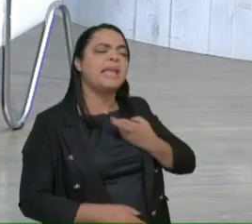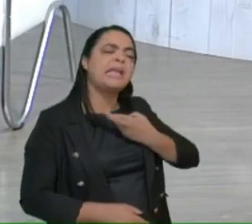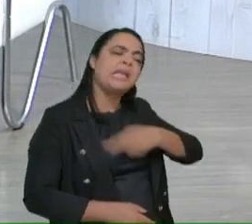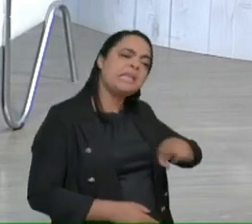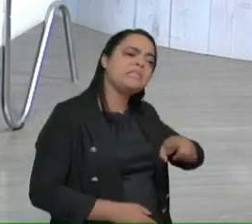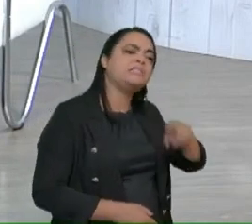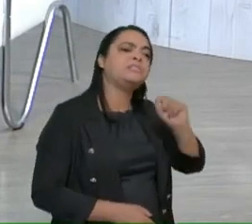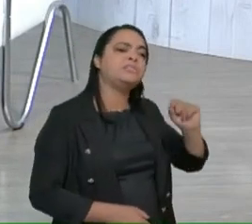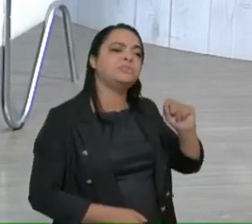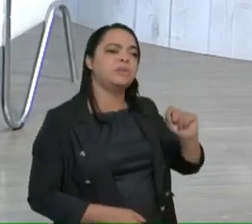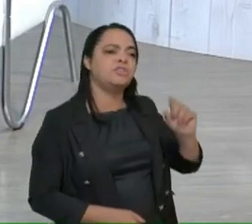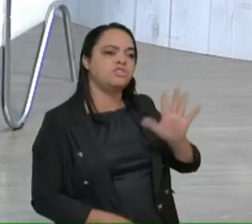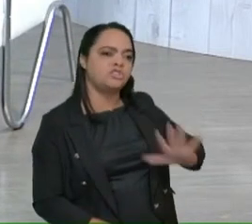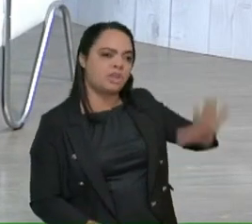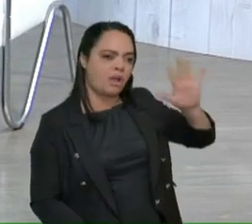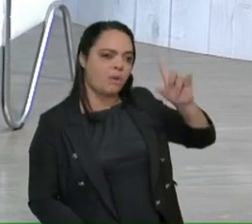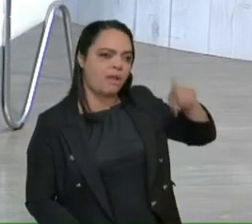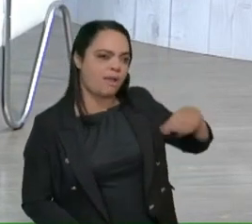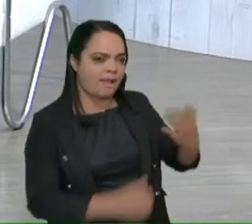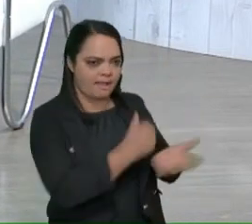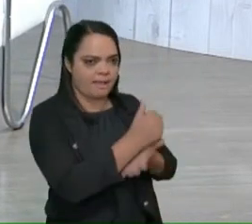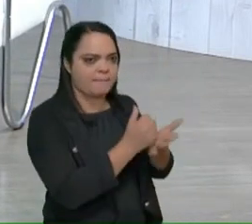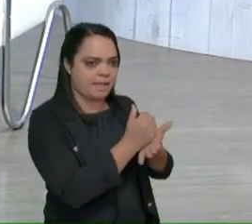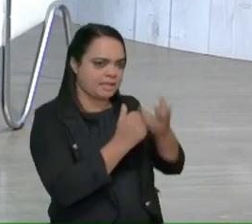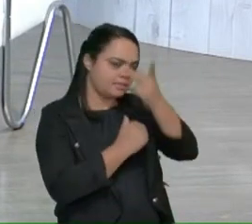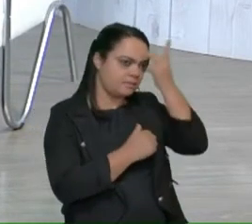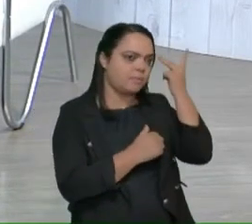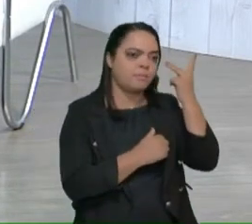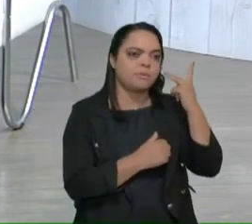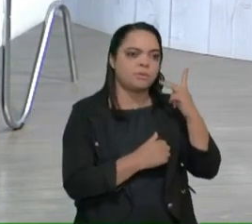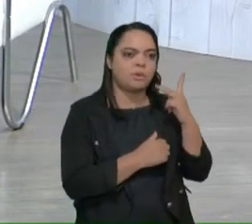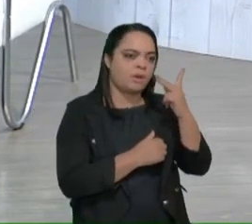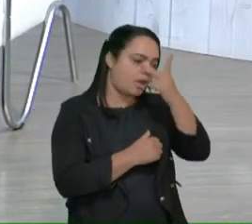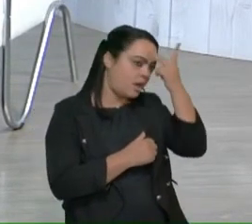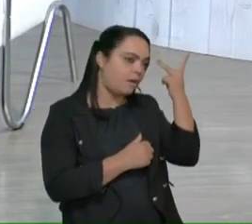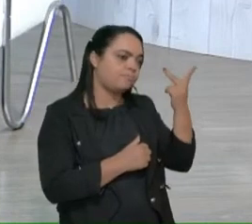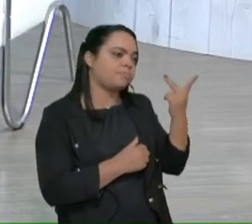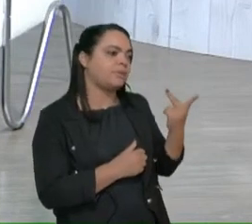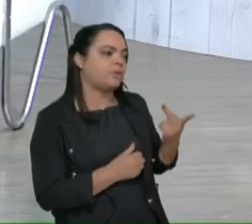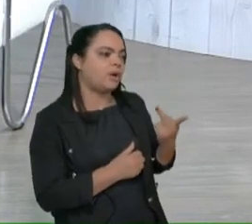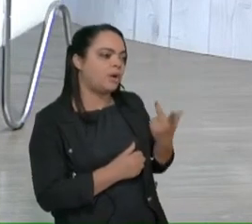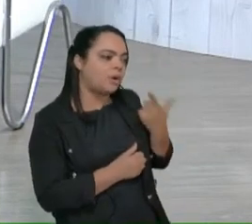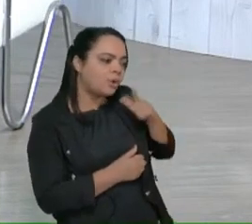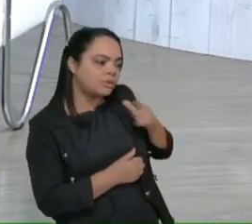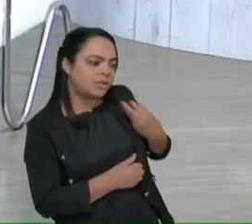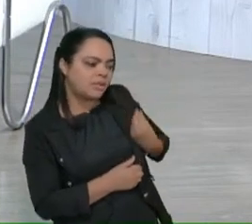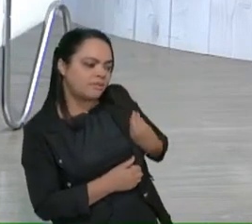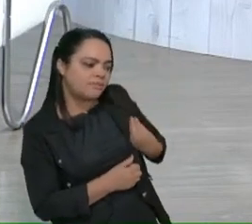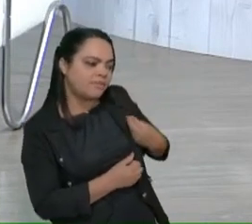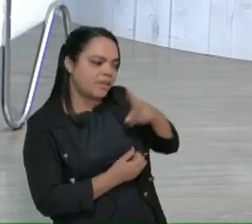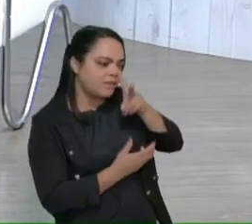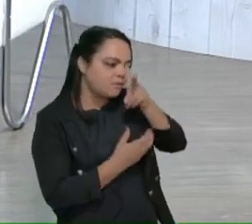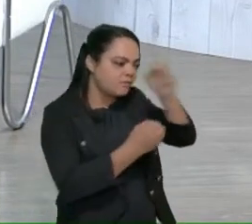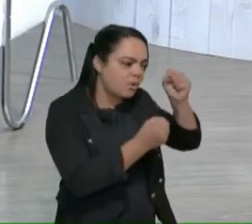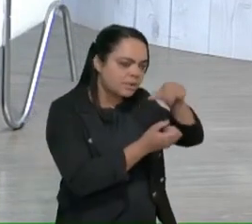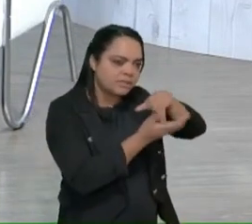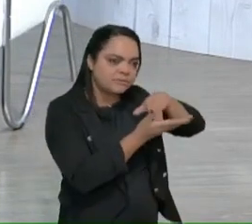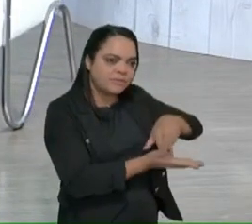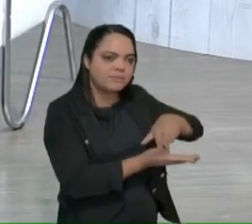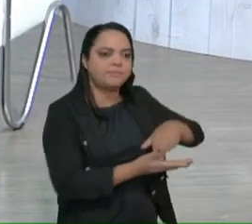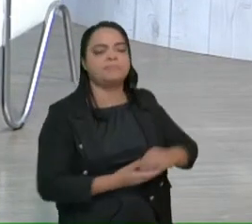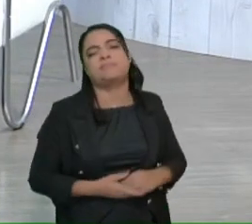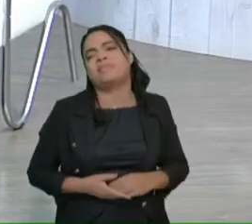E ela num todo ela é uma base paraa pessoa ela paraa pessoa ter eh firmeza ter força ela não é